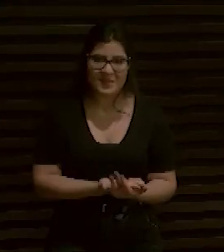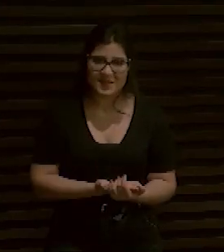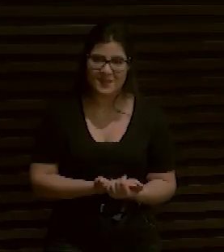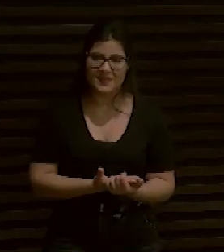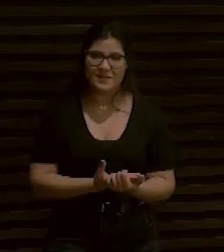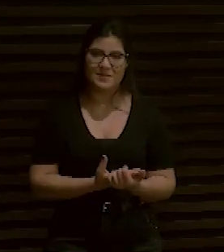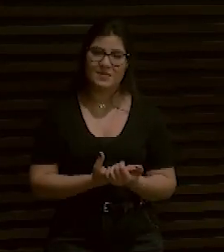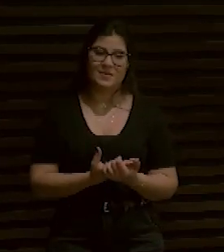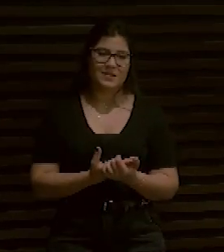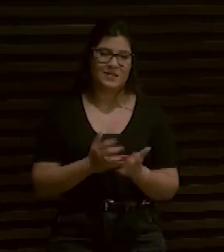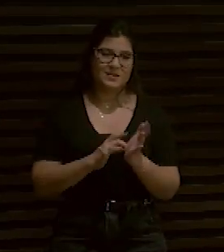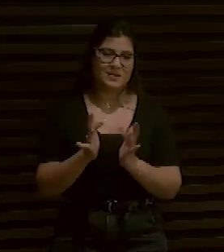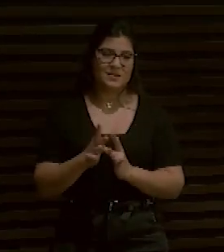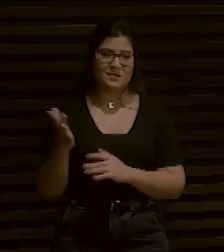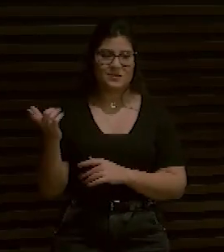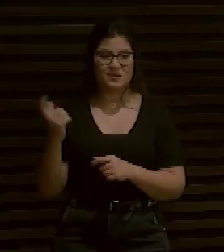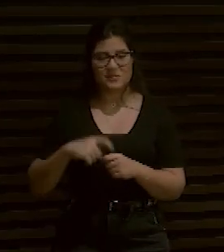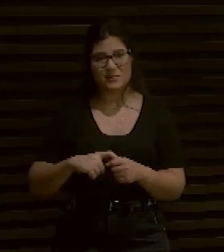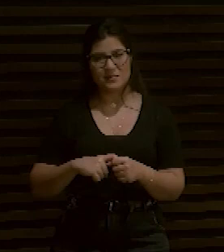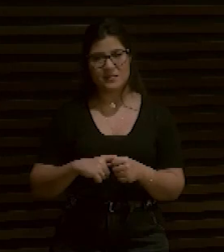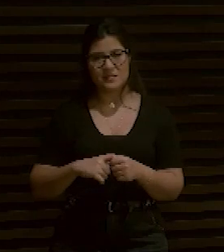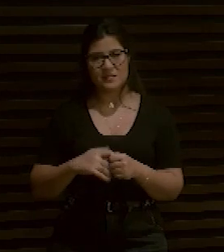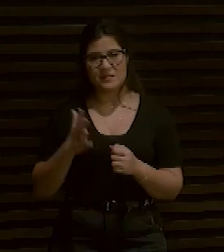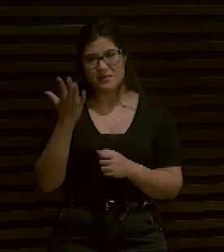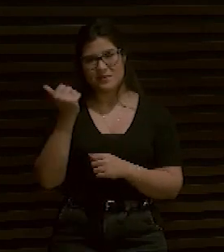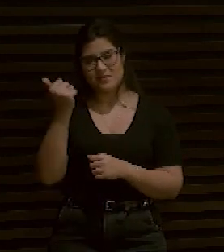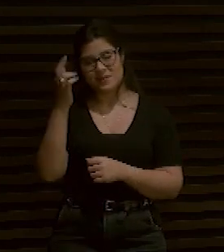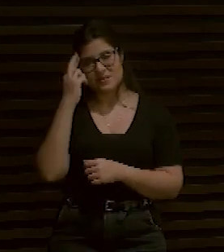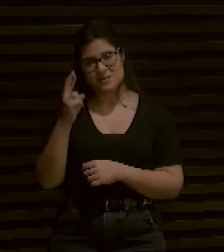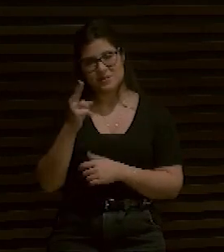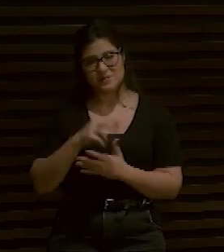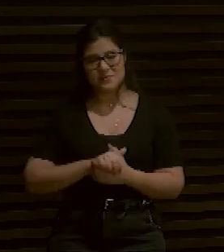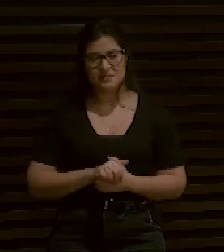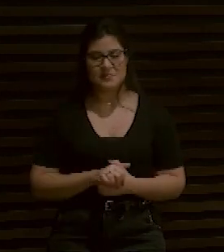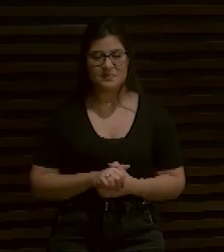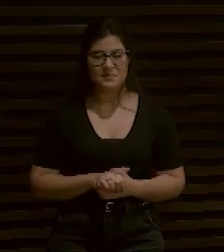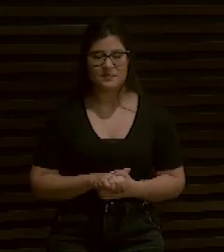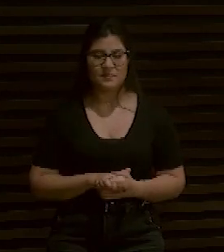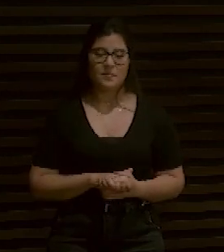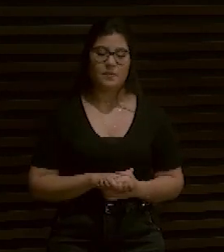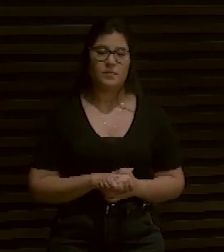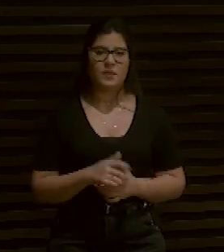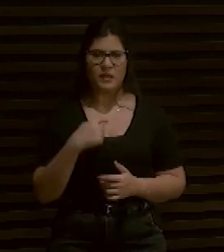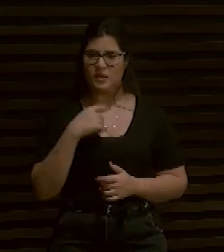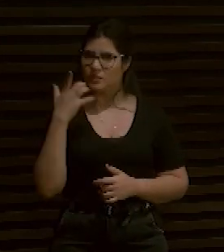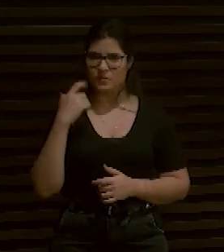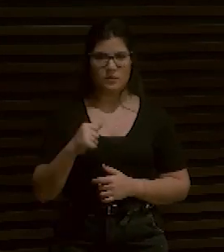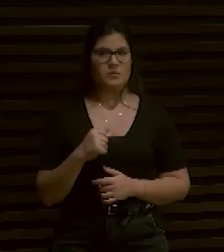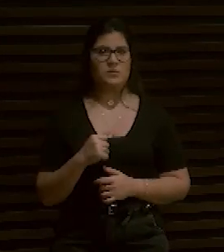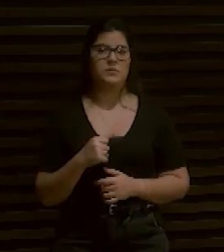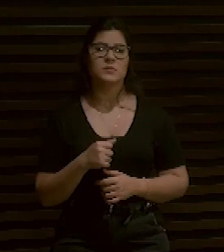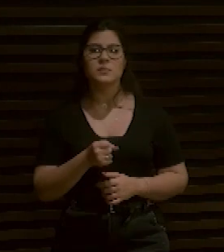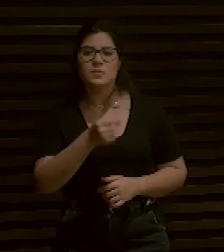Para acelerar esse processo da Maranata, você e eu temos que pregar. Ah, mas Guilherme, eu não consigo pegar microfone.